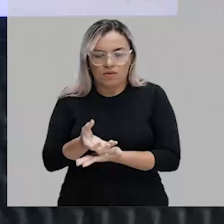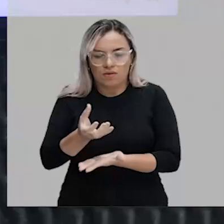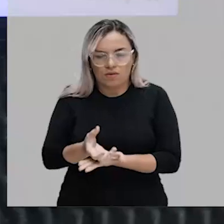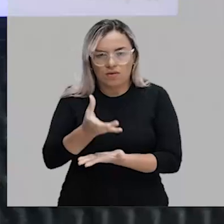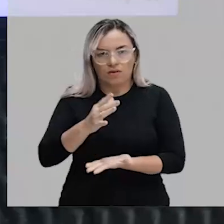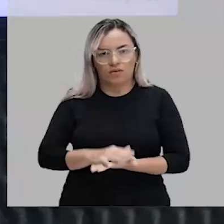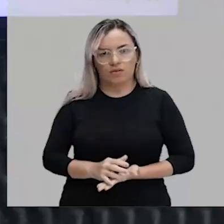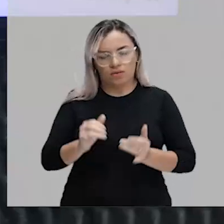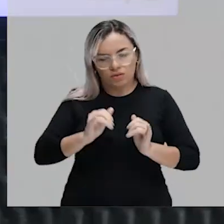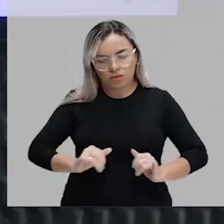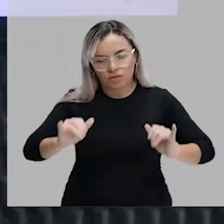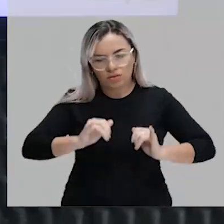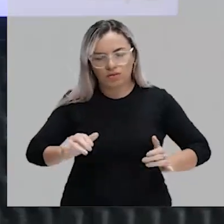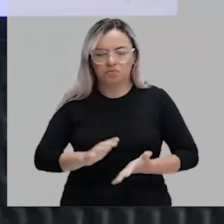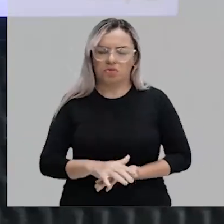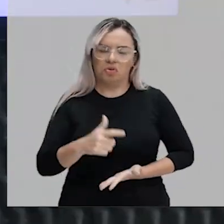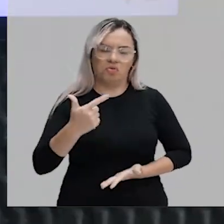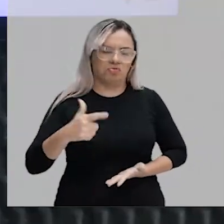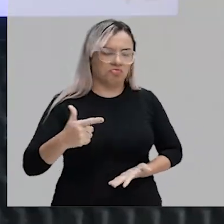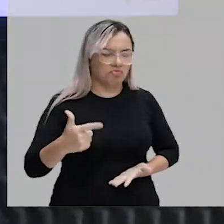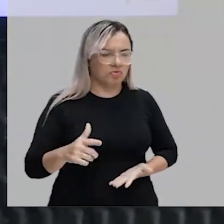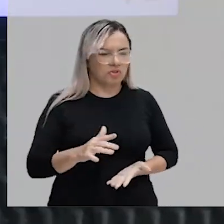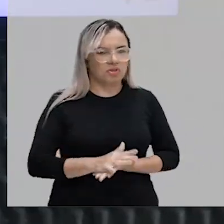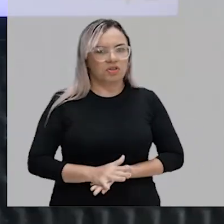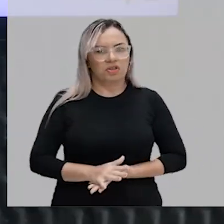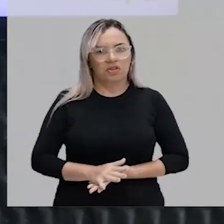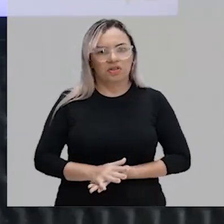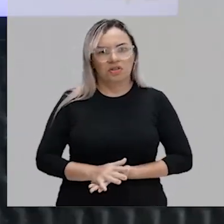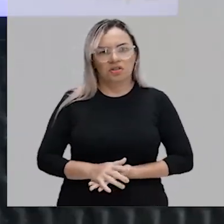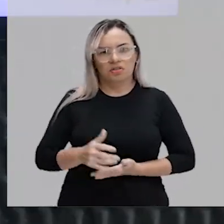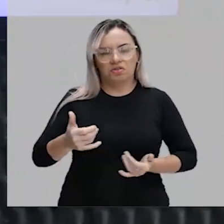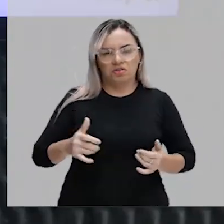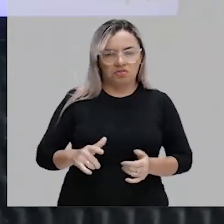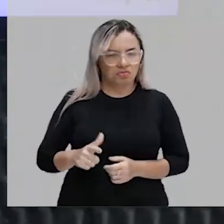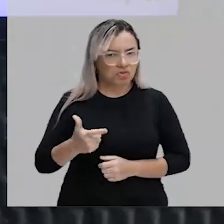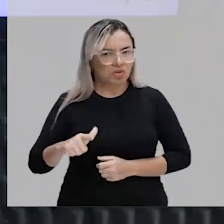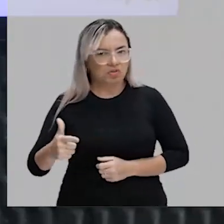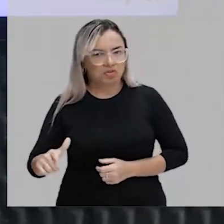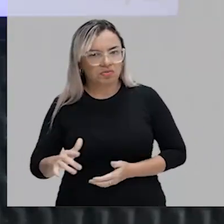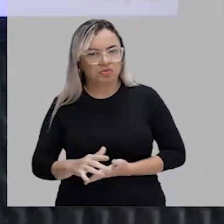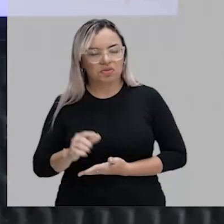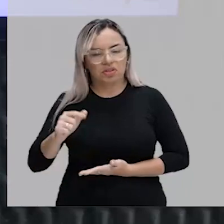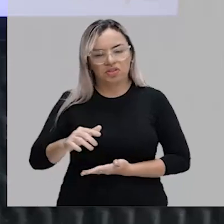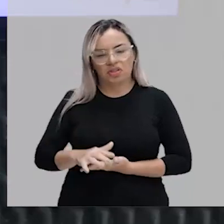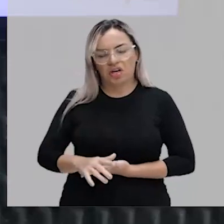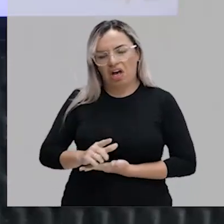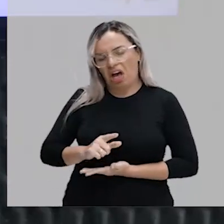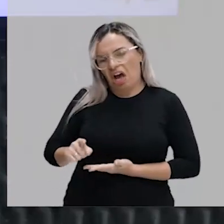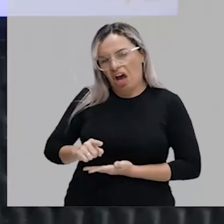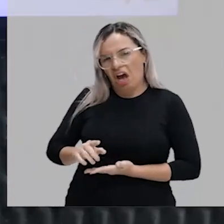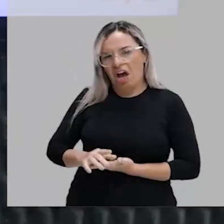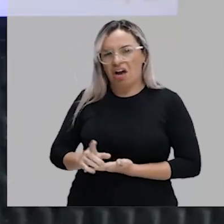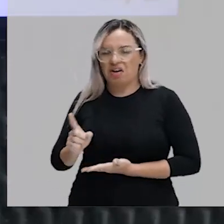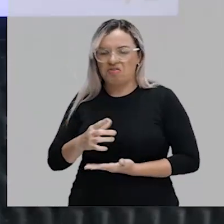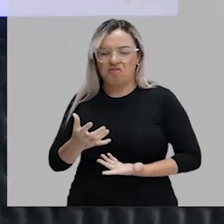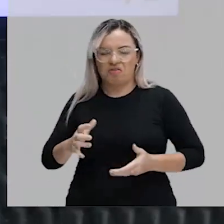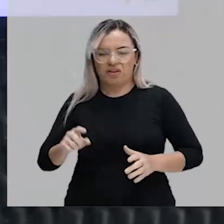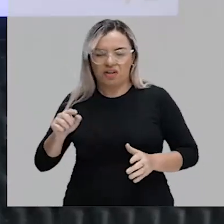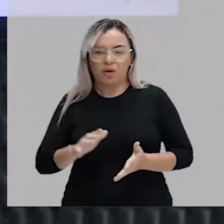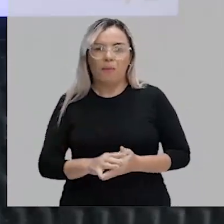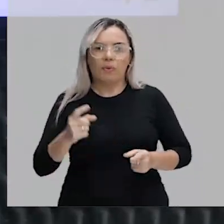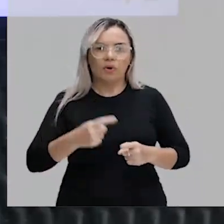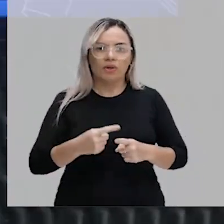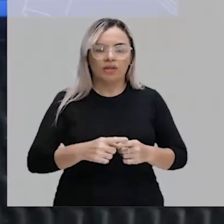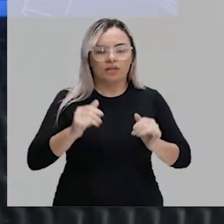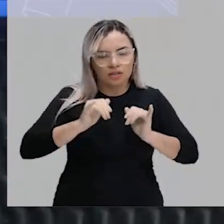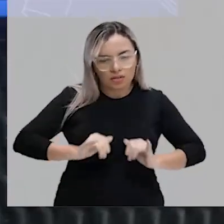Não tem desculpa, né, galera, para não aprender, para não estudar? Pois é, não tem desculpa. E eu convido vocês para ver o assunto da aula de hoje.